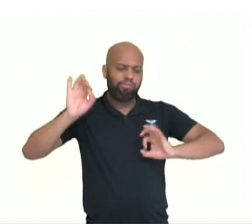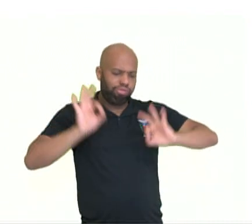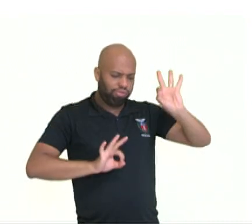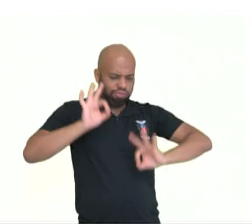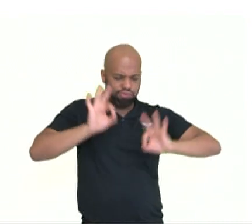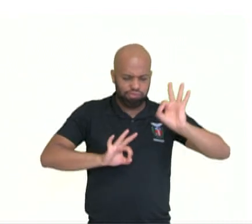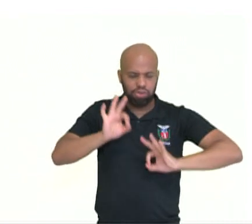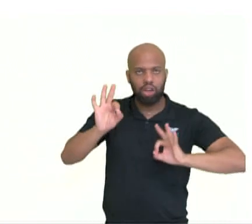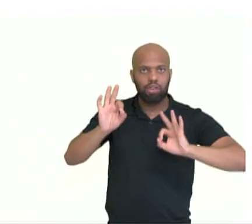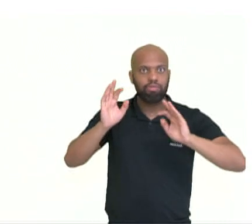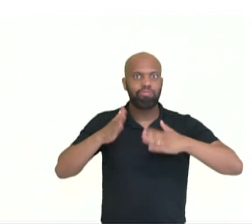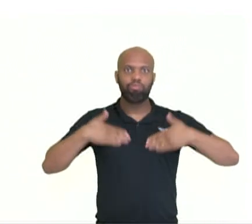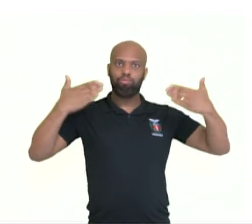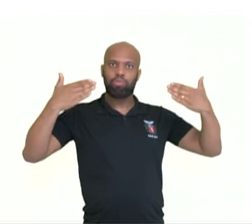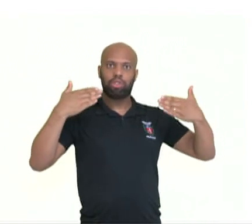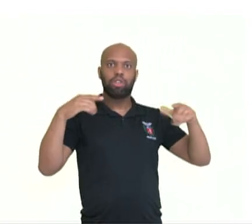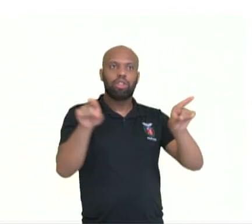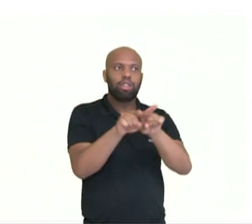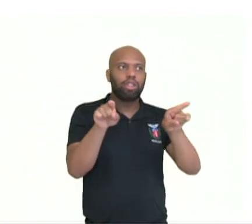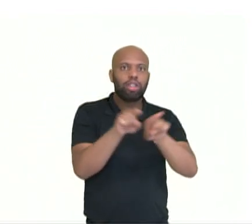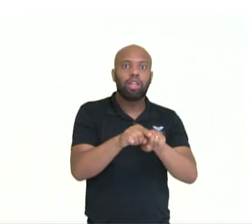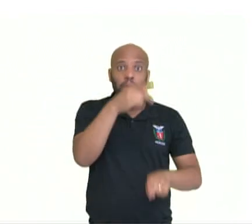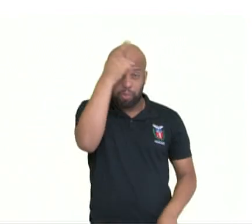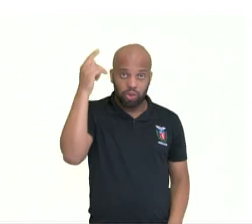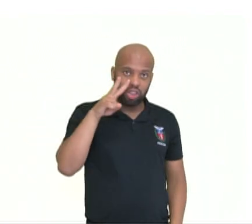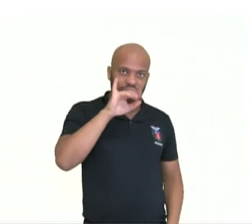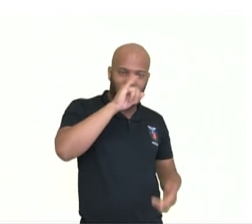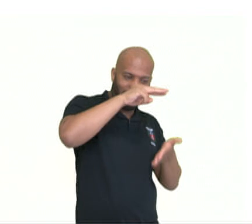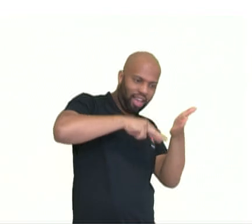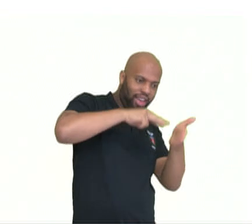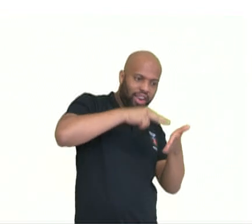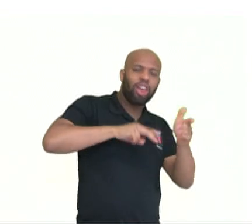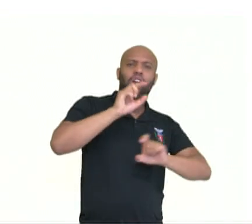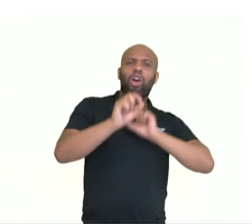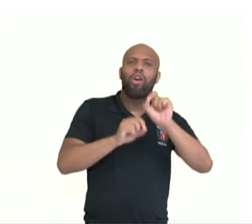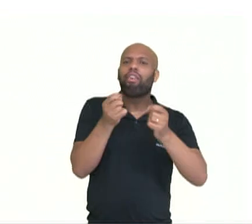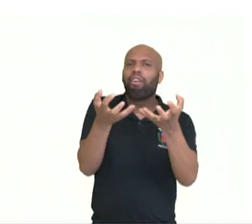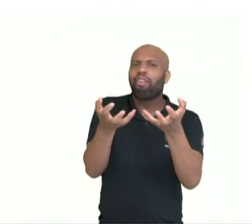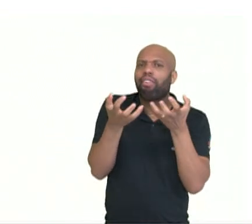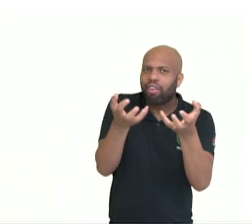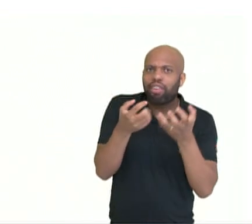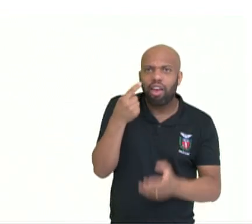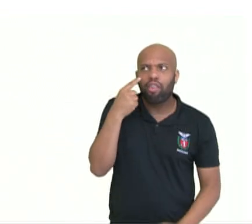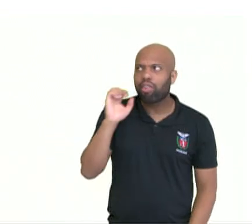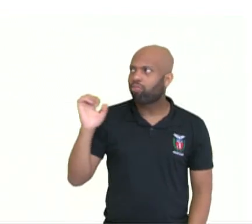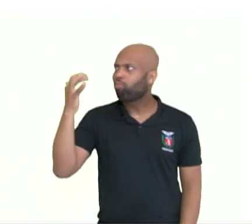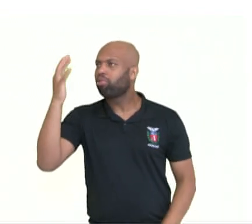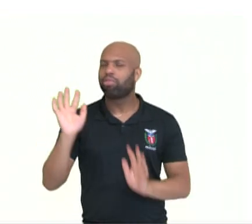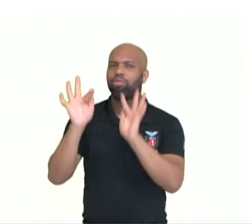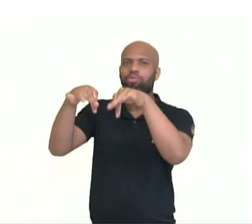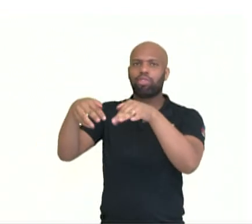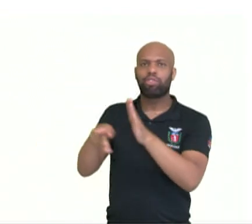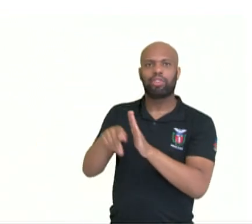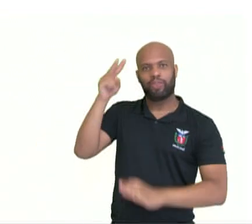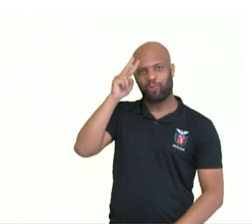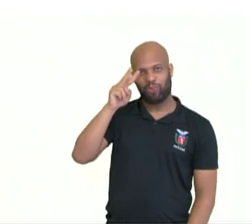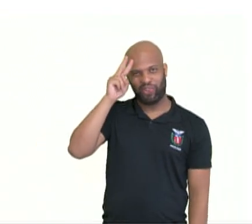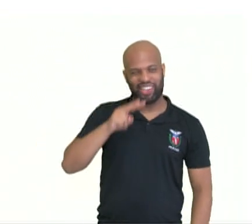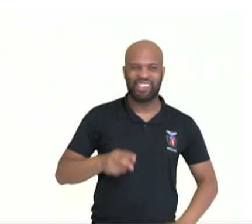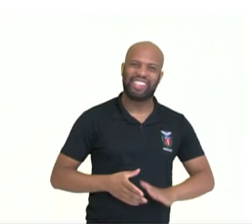Agora vamos falar um pouquinho do clímax da narrativa. Veja que no desenvolvimento da narrativa temos um ponto de